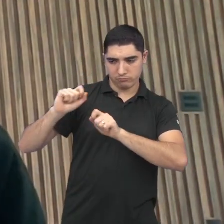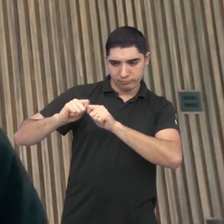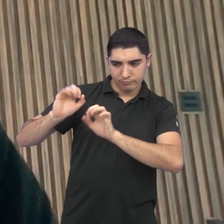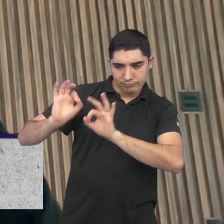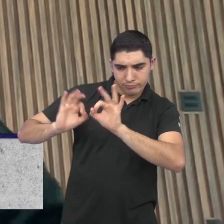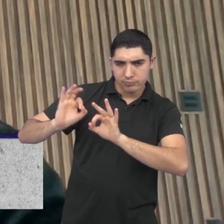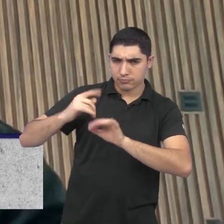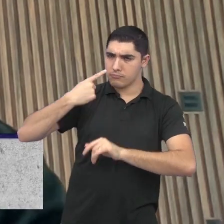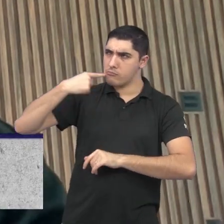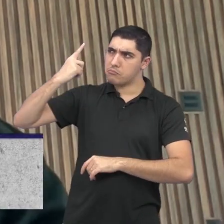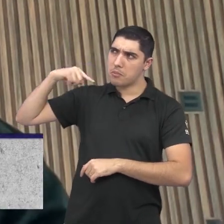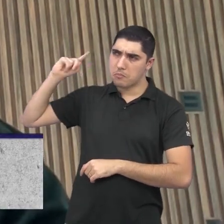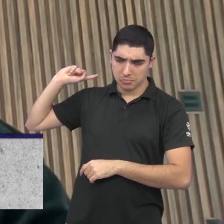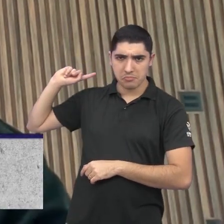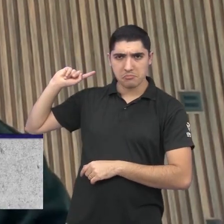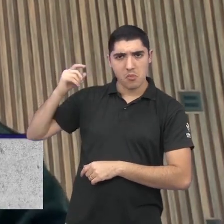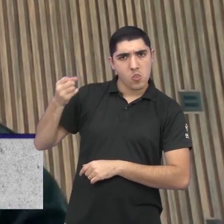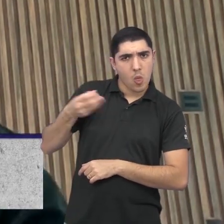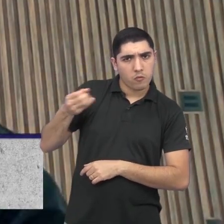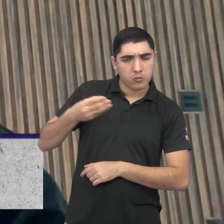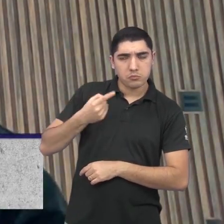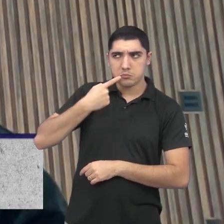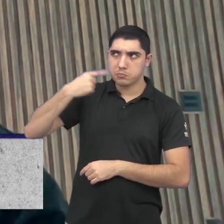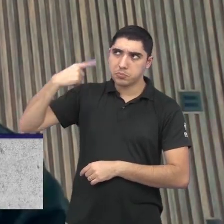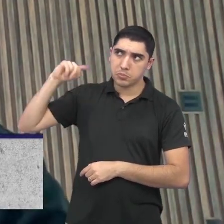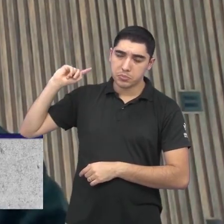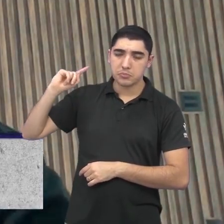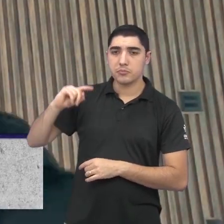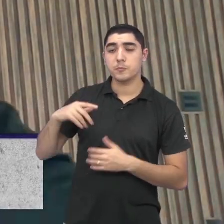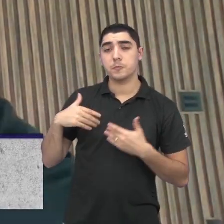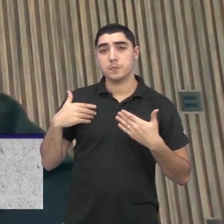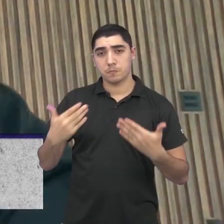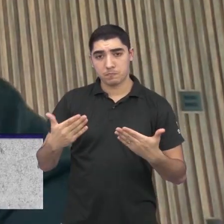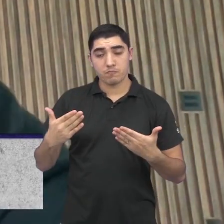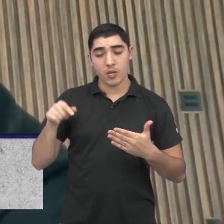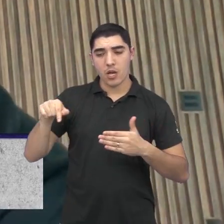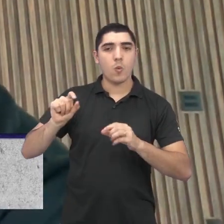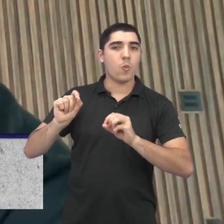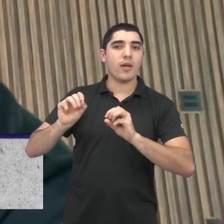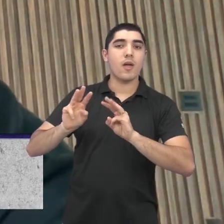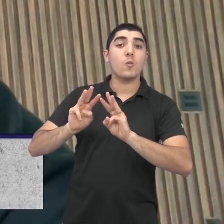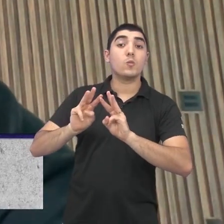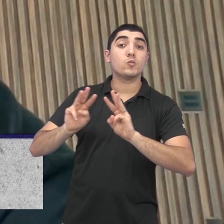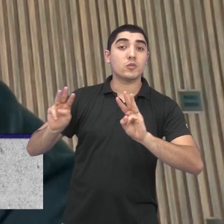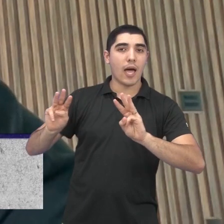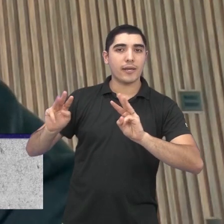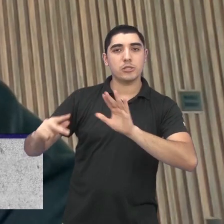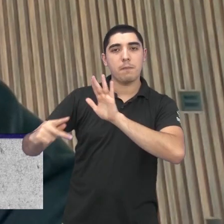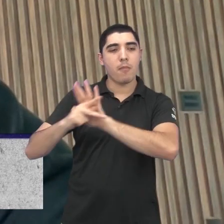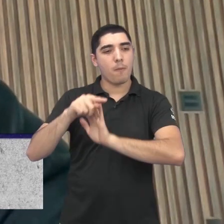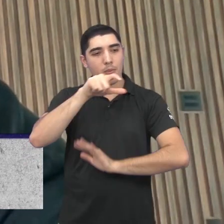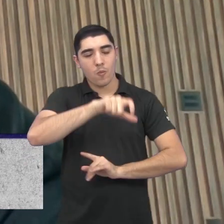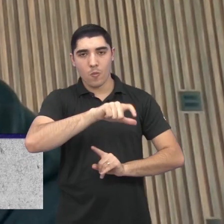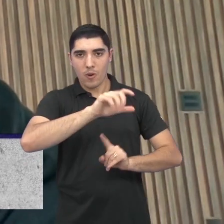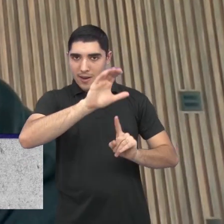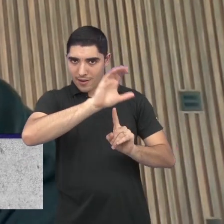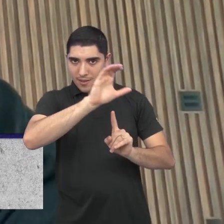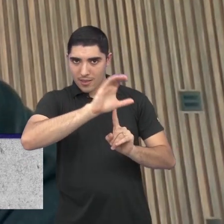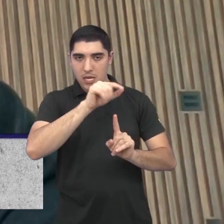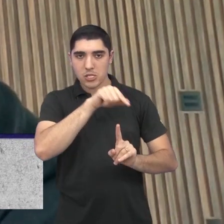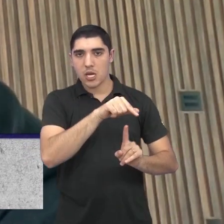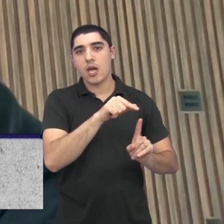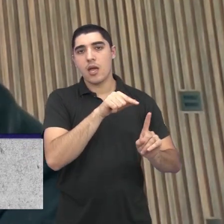recentemente é sobre um site de um cliente que